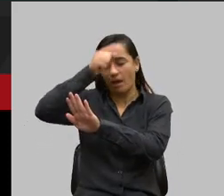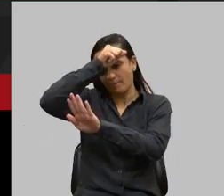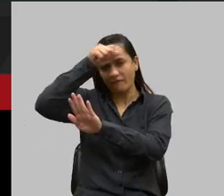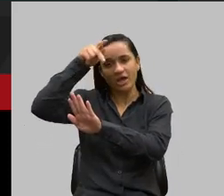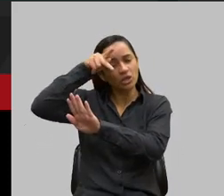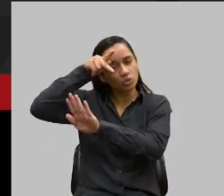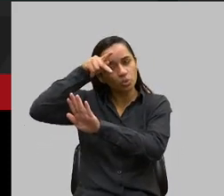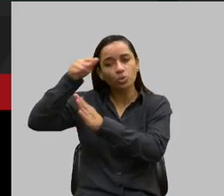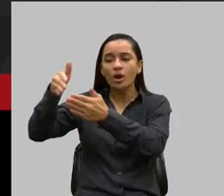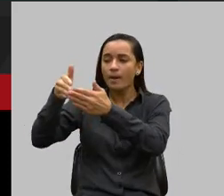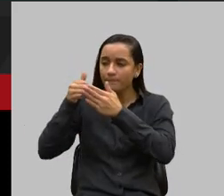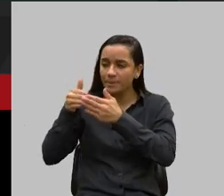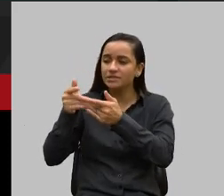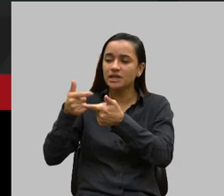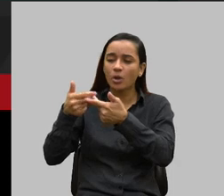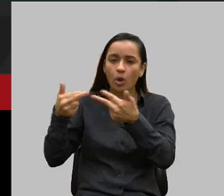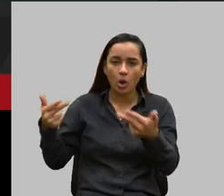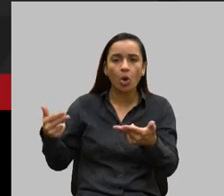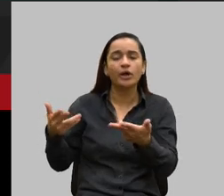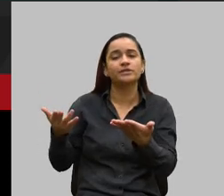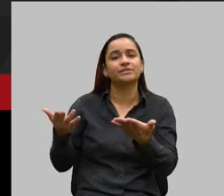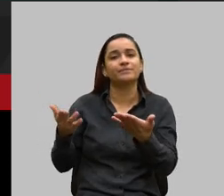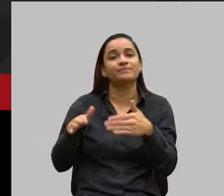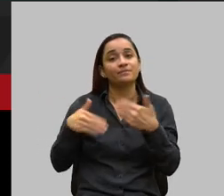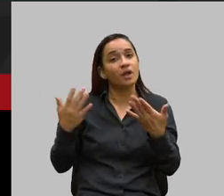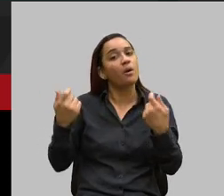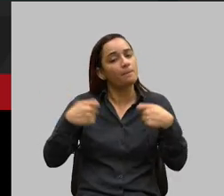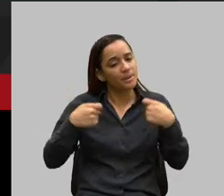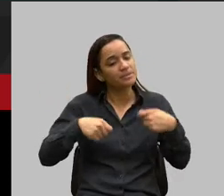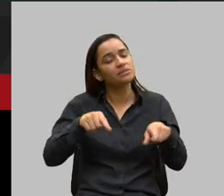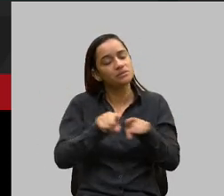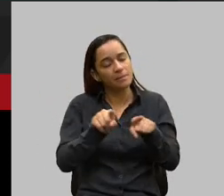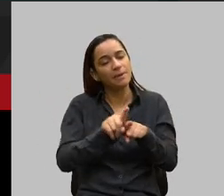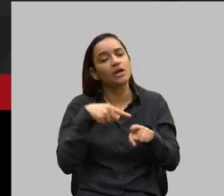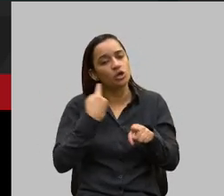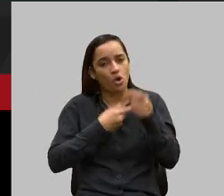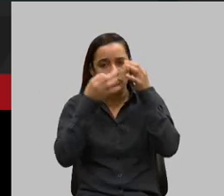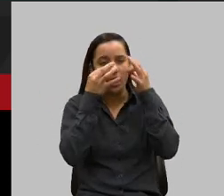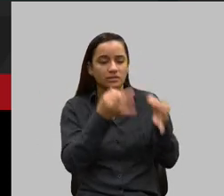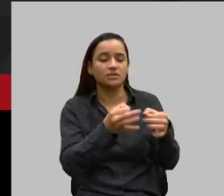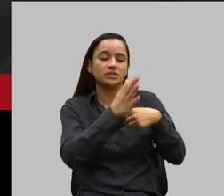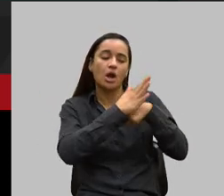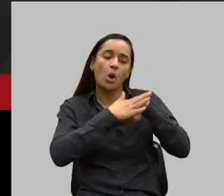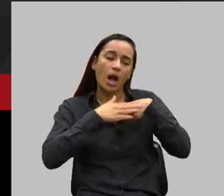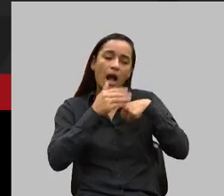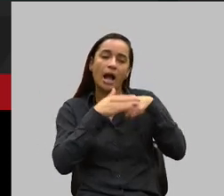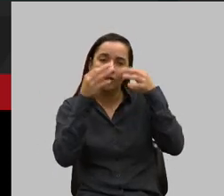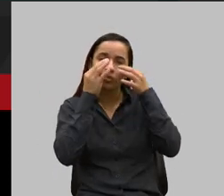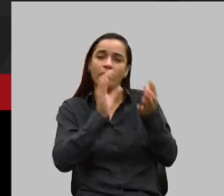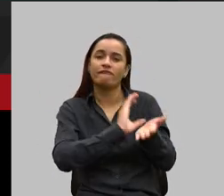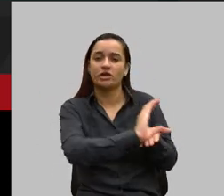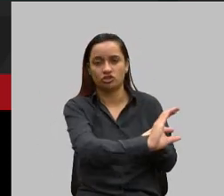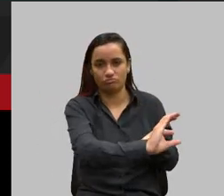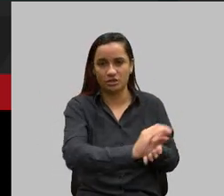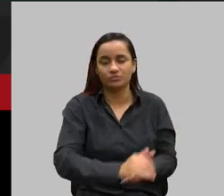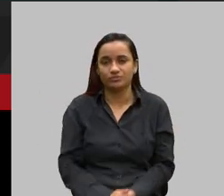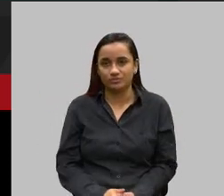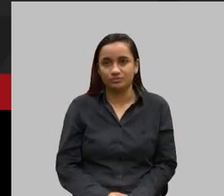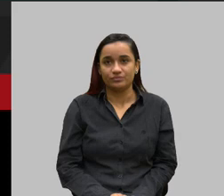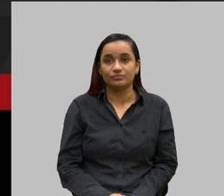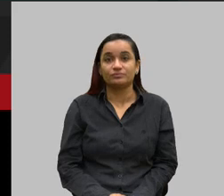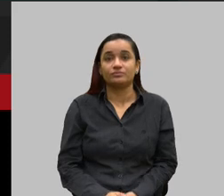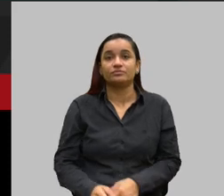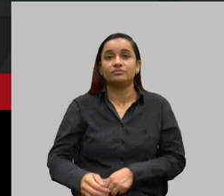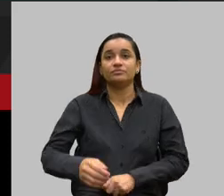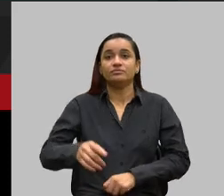para pedir alguma coisa então merece todo nosso carinho atenção e investimento o Hub MG que